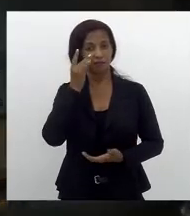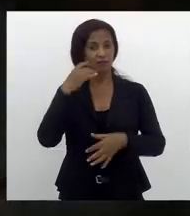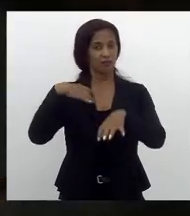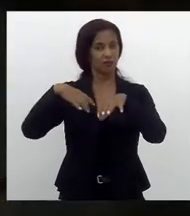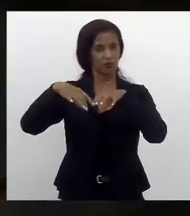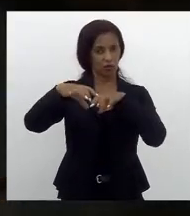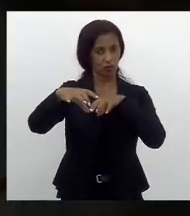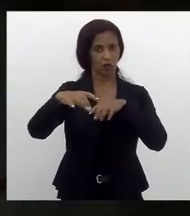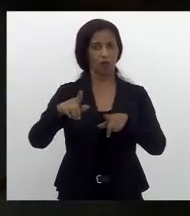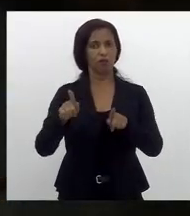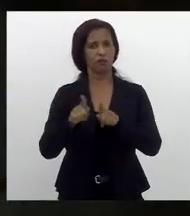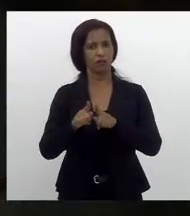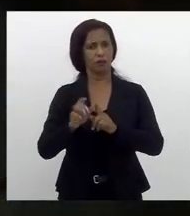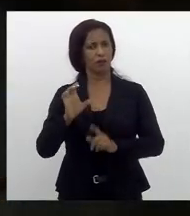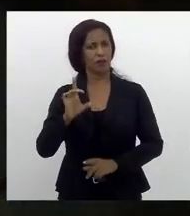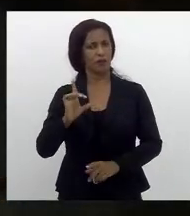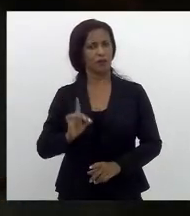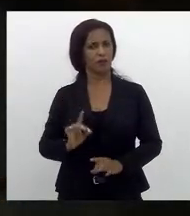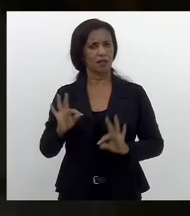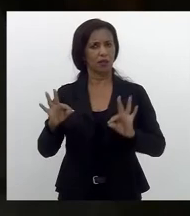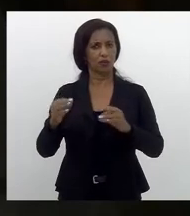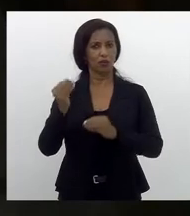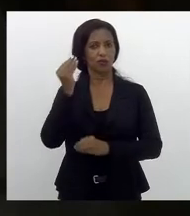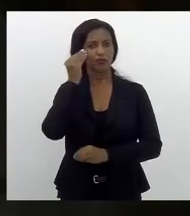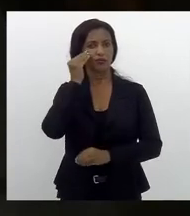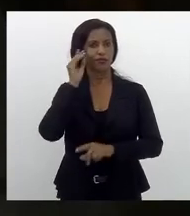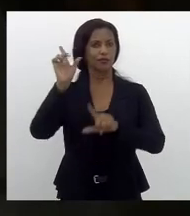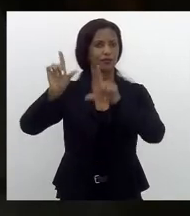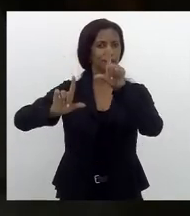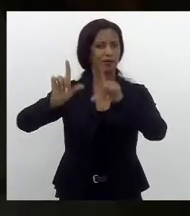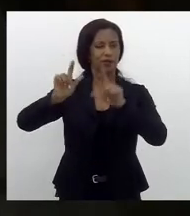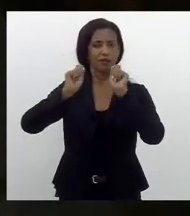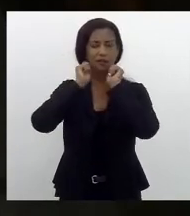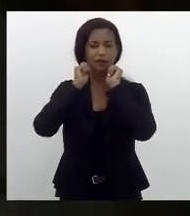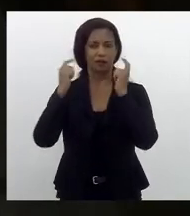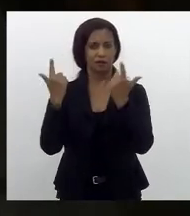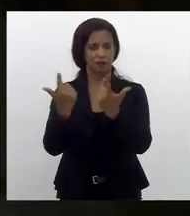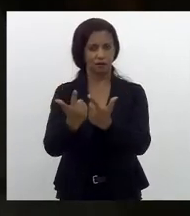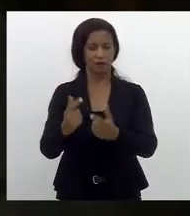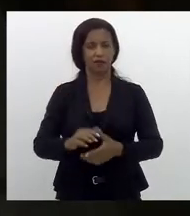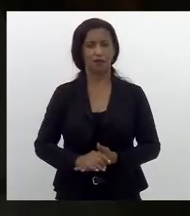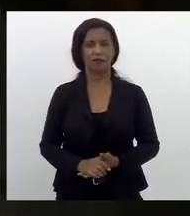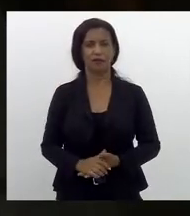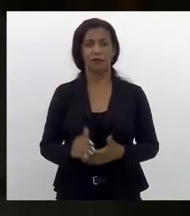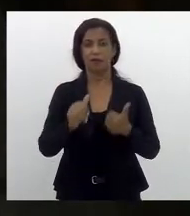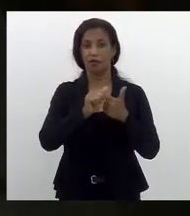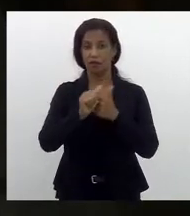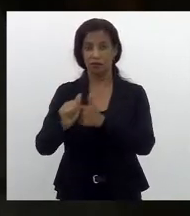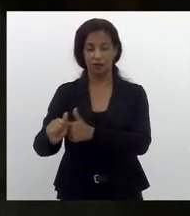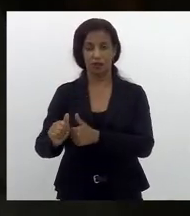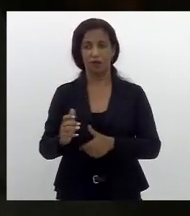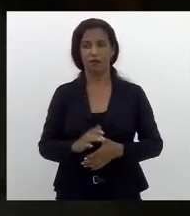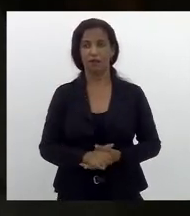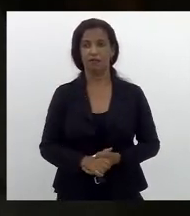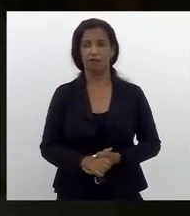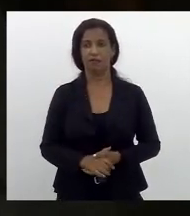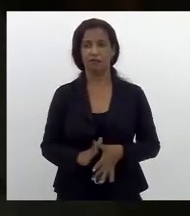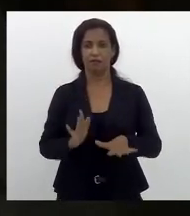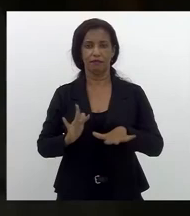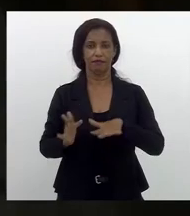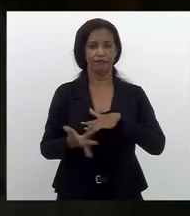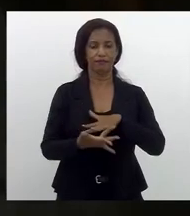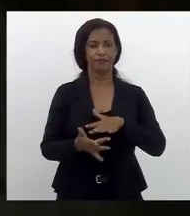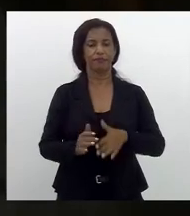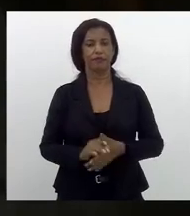virtual, cidadãs e cidadãos que nos assistem pela TV Alerge e nos seguem pelas redes